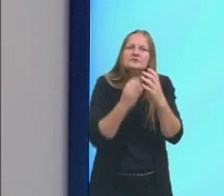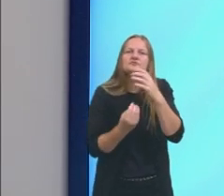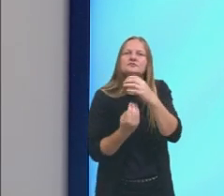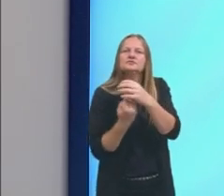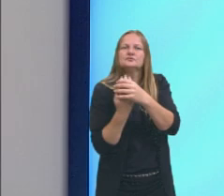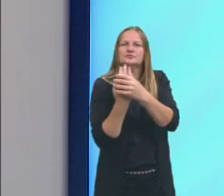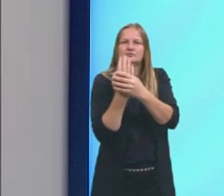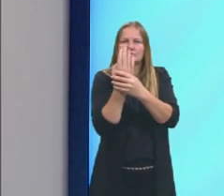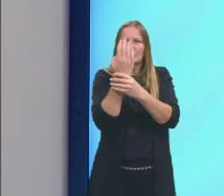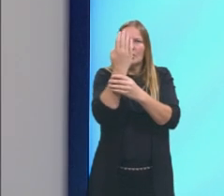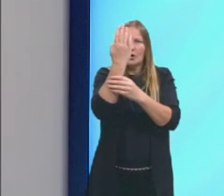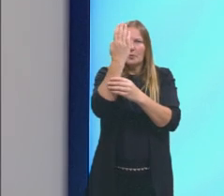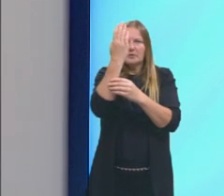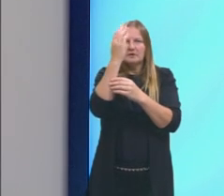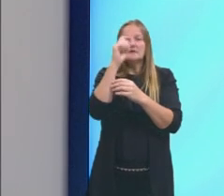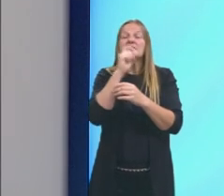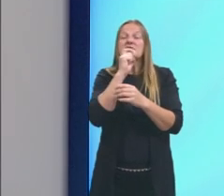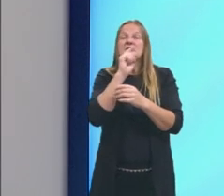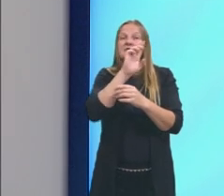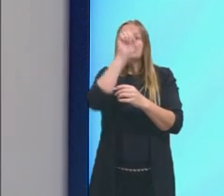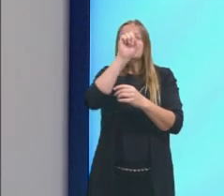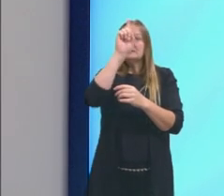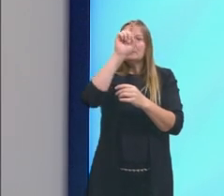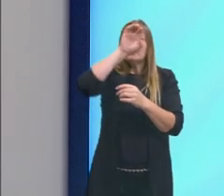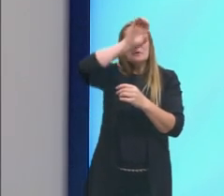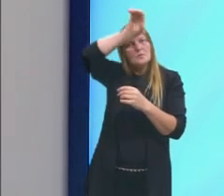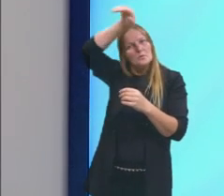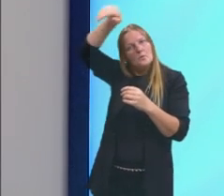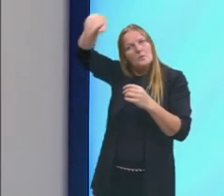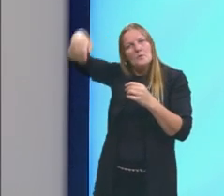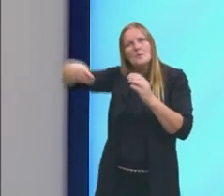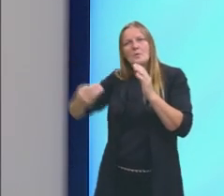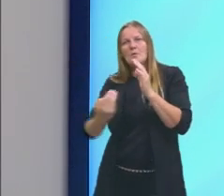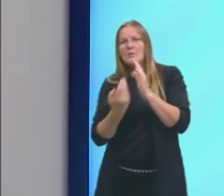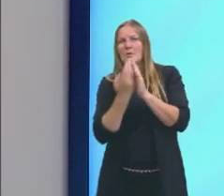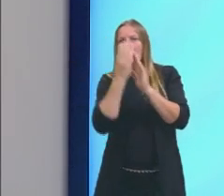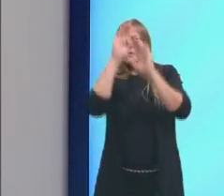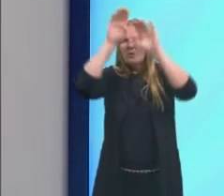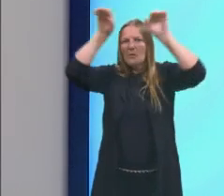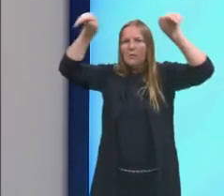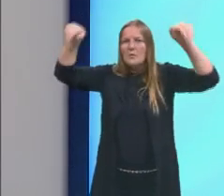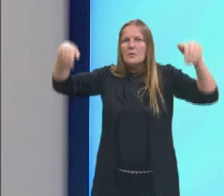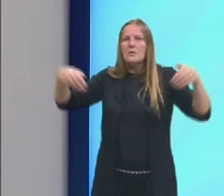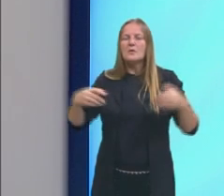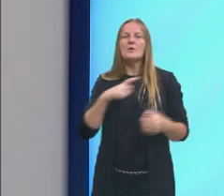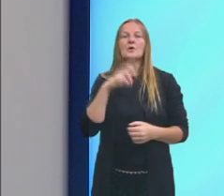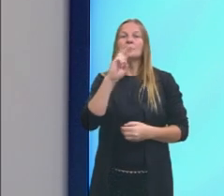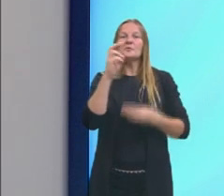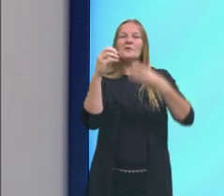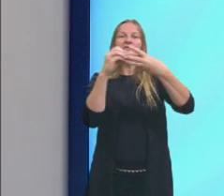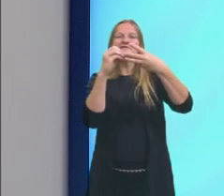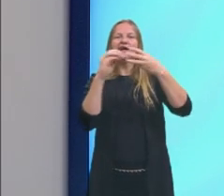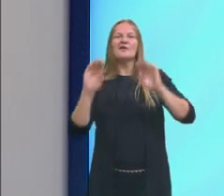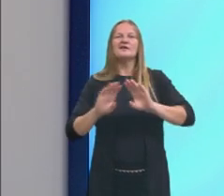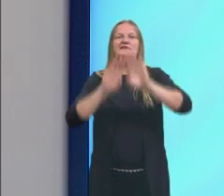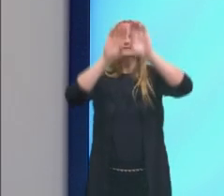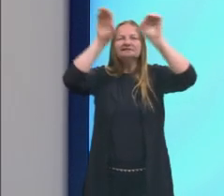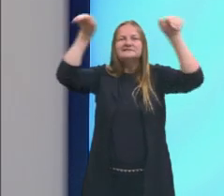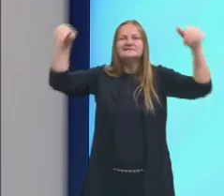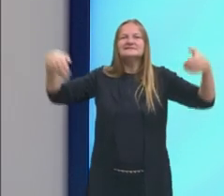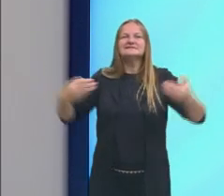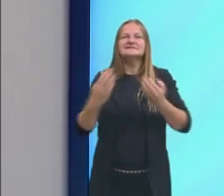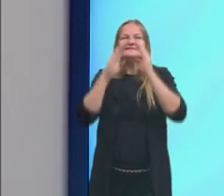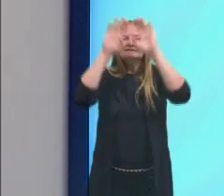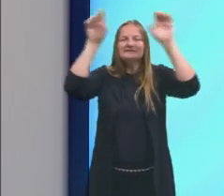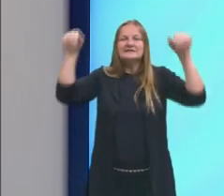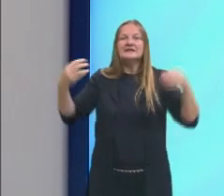que a gente chama de células de convecção a gente tem aí se ela ou de competição em vários locais não é só no interior